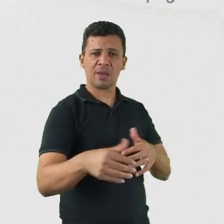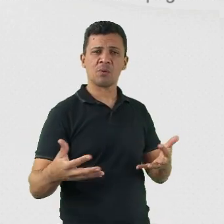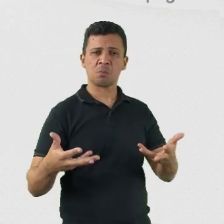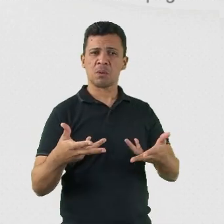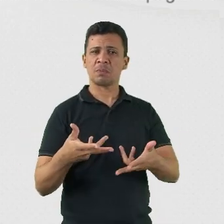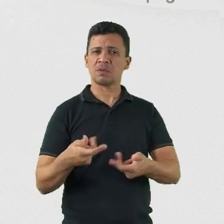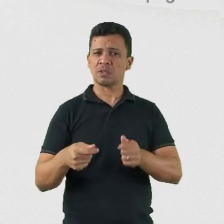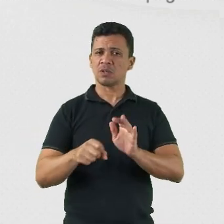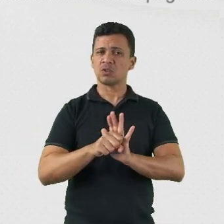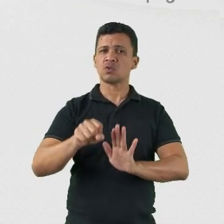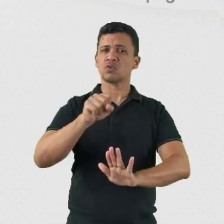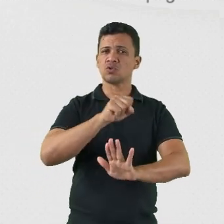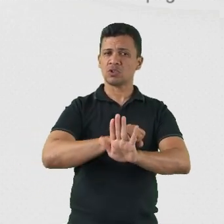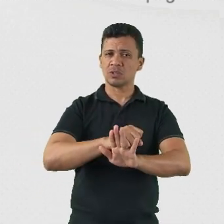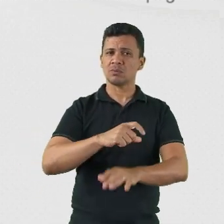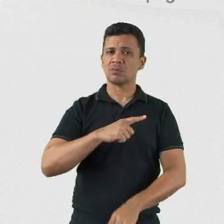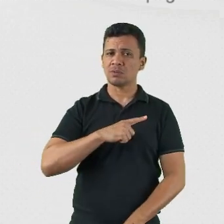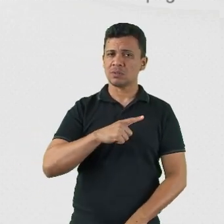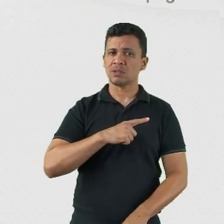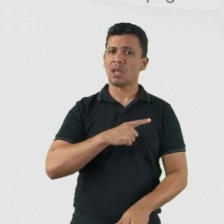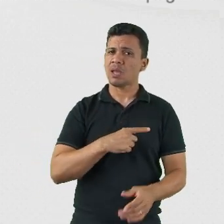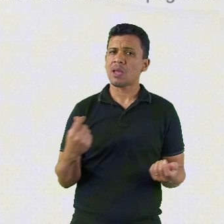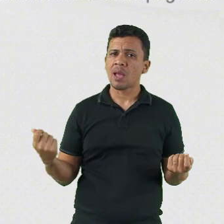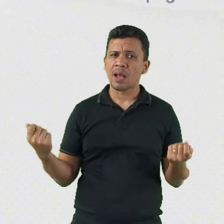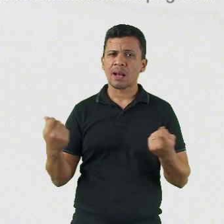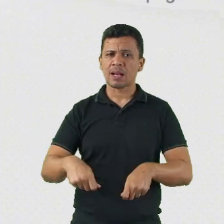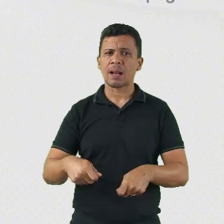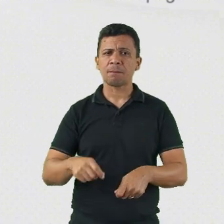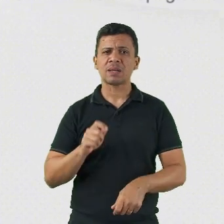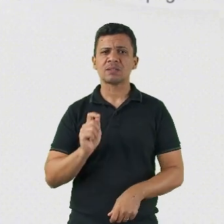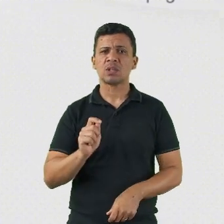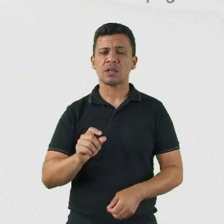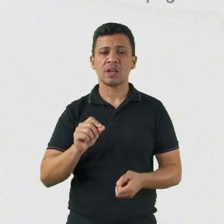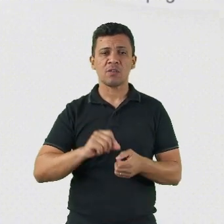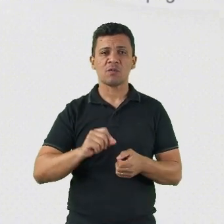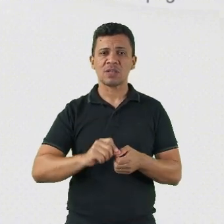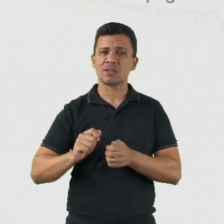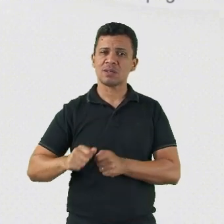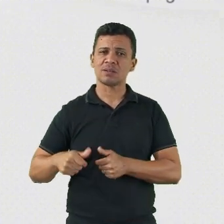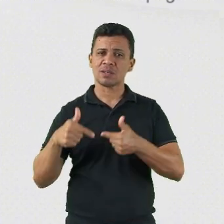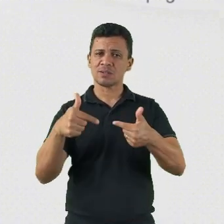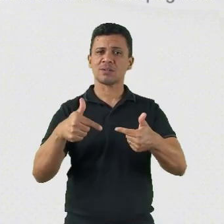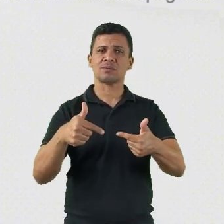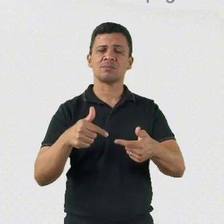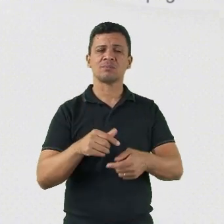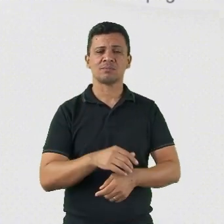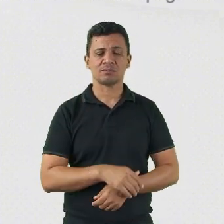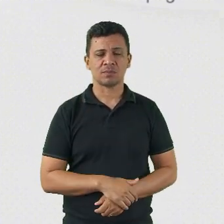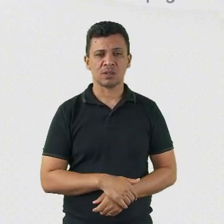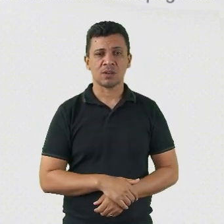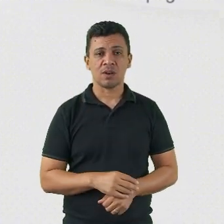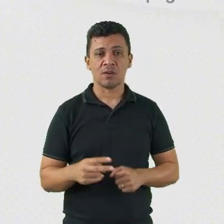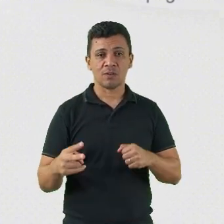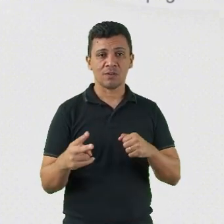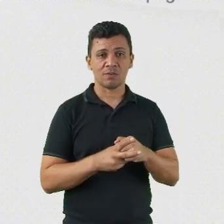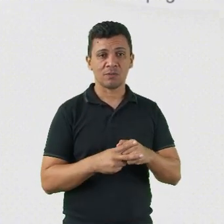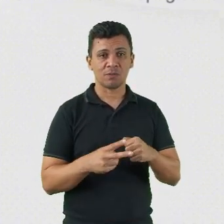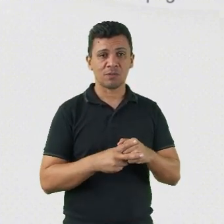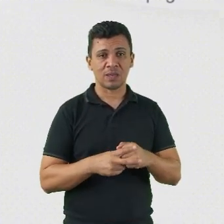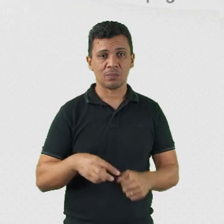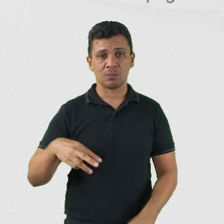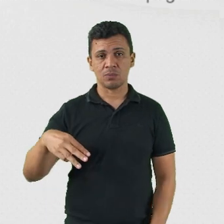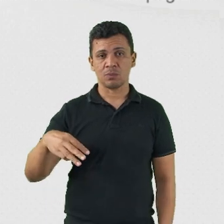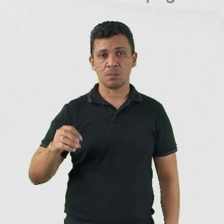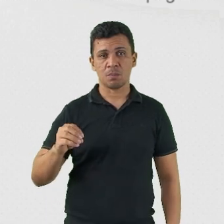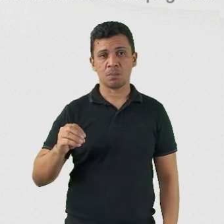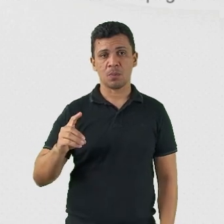um sujeito possui. Ele tem a capacidade de executar essa ação. Então, o verbo modal, ele faz essa